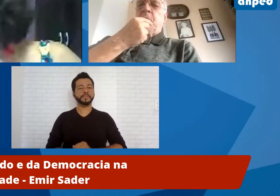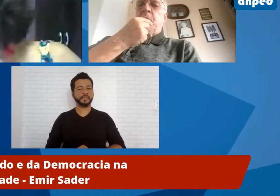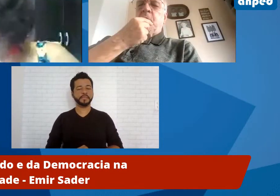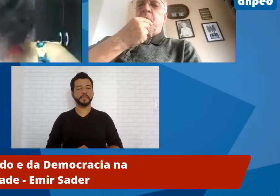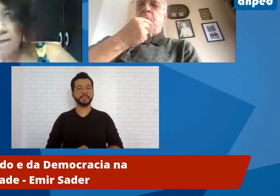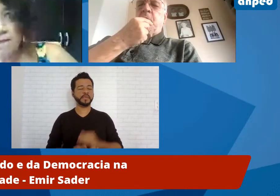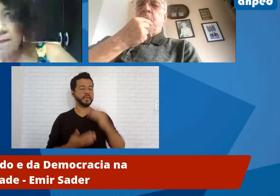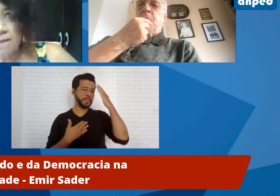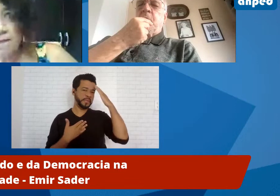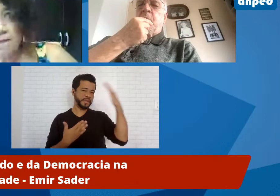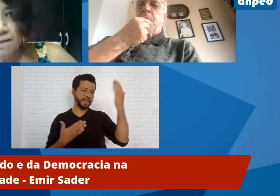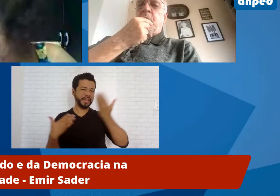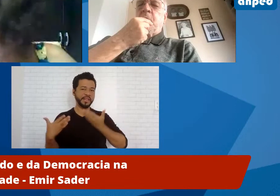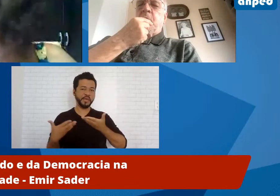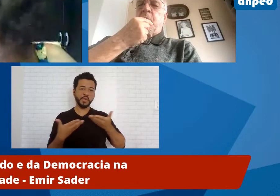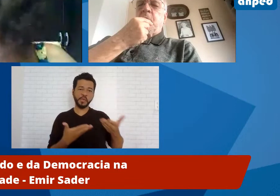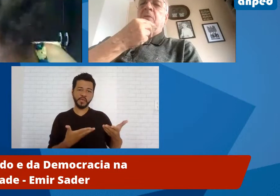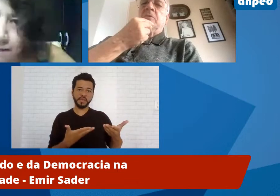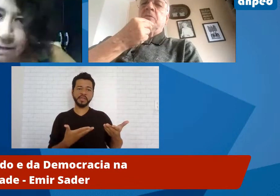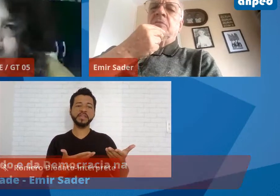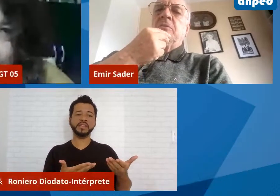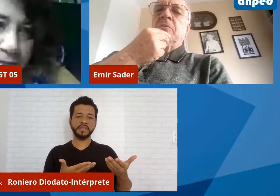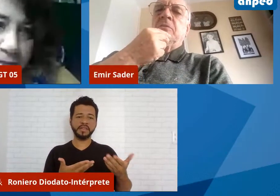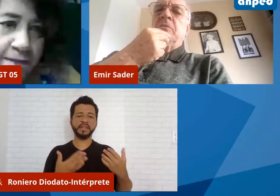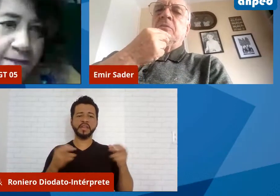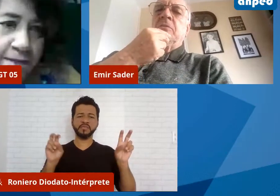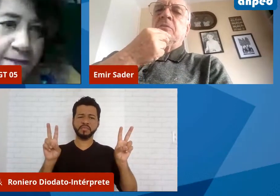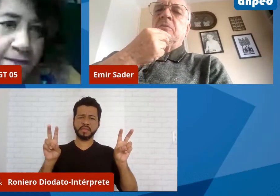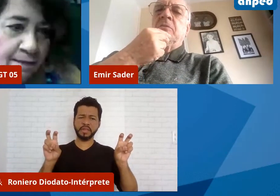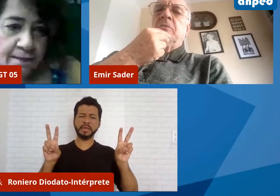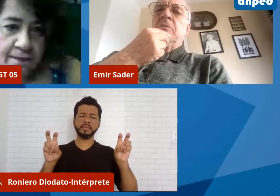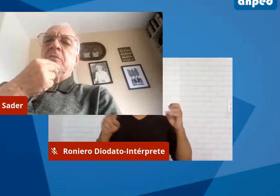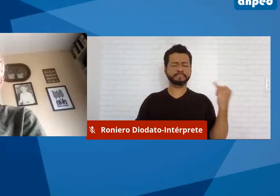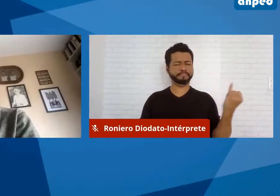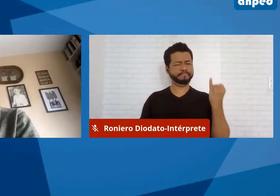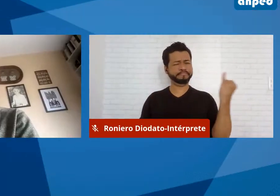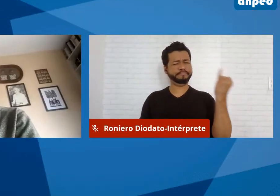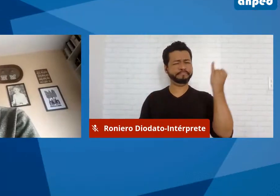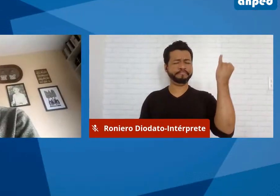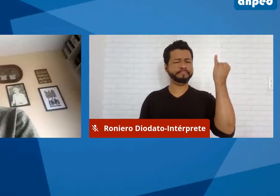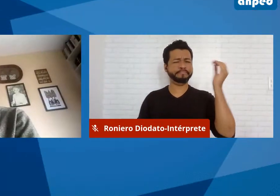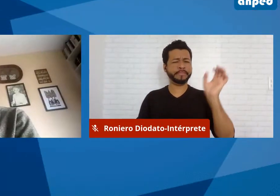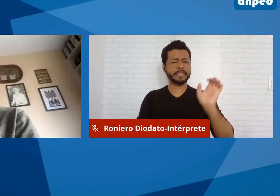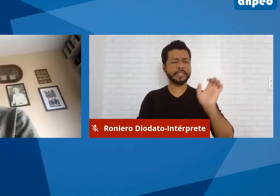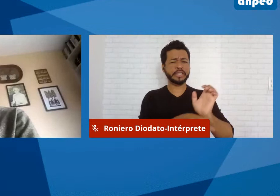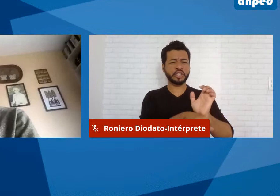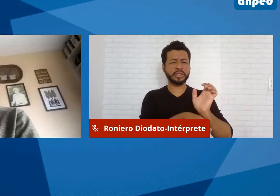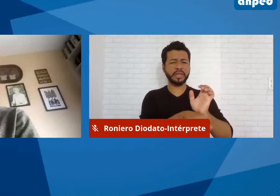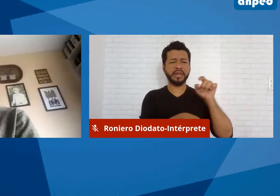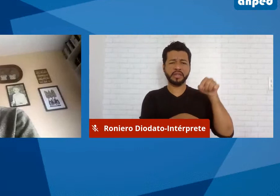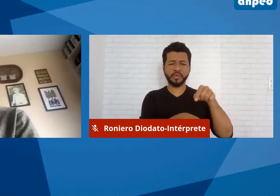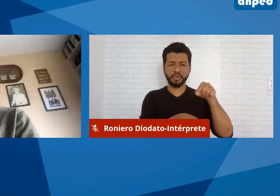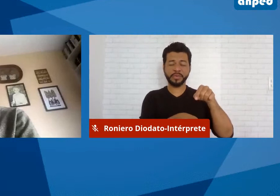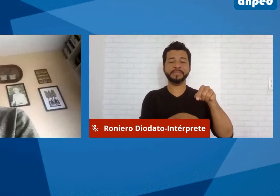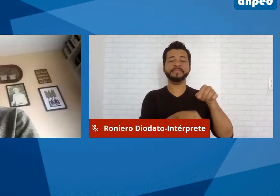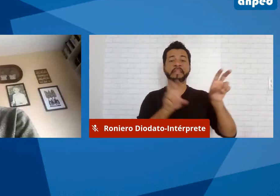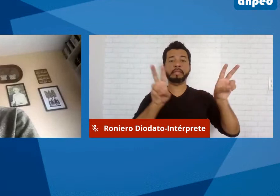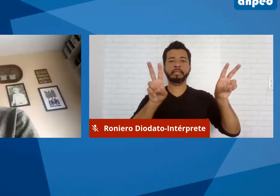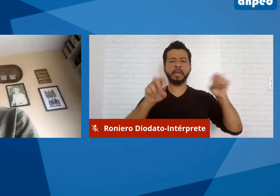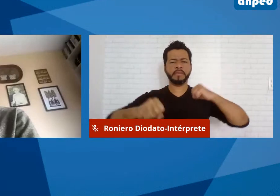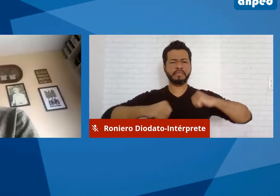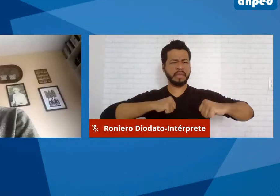pelo convite. É um tema fundamental. O Estado está no centro dos grandes debates